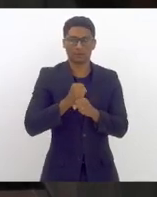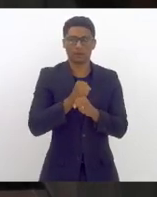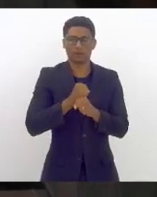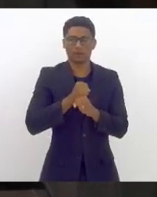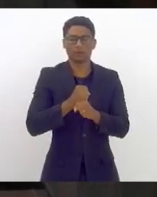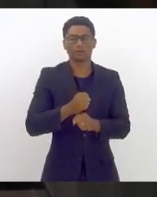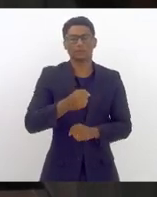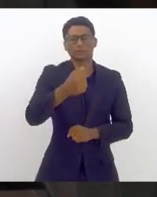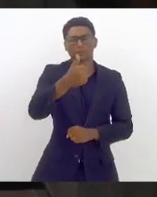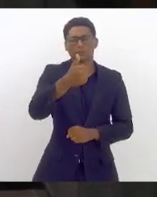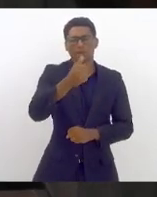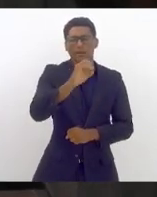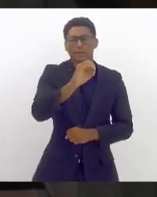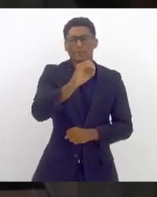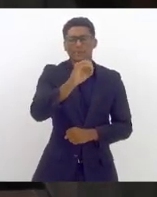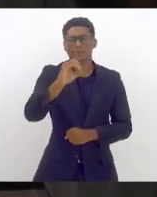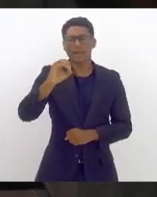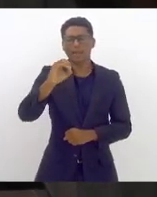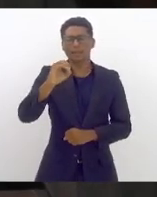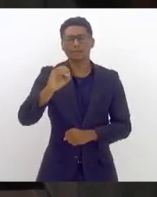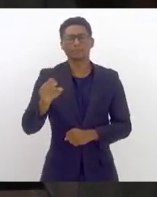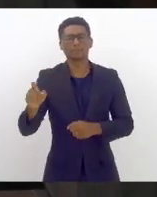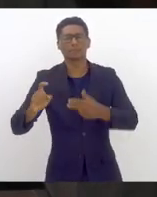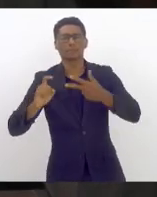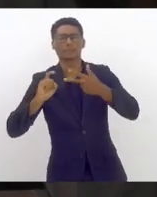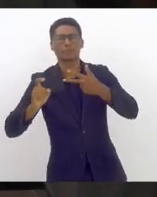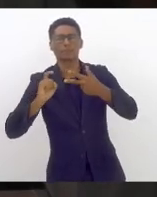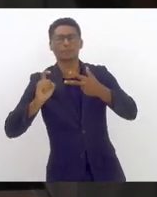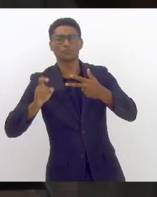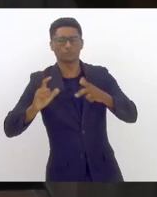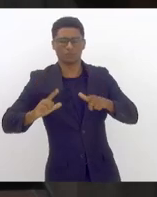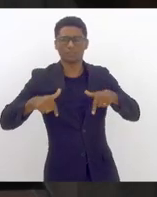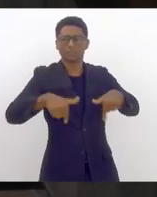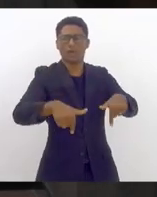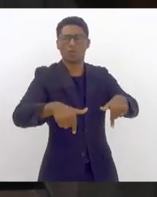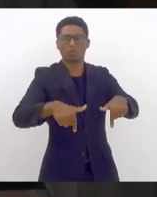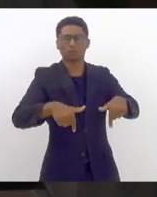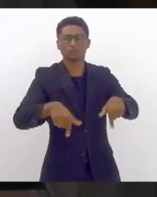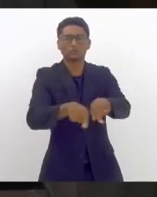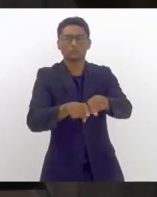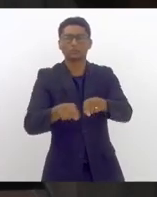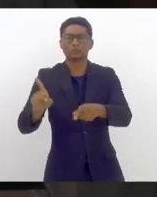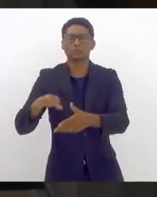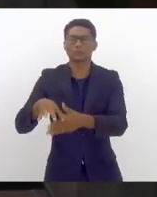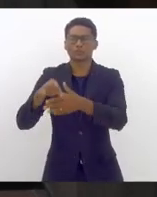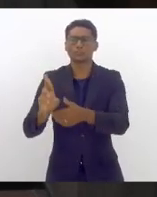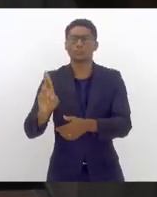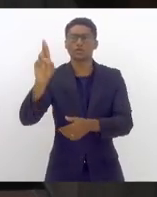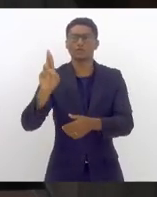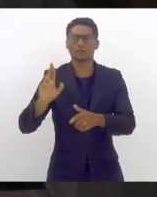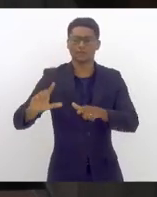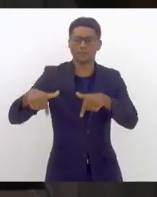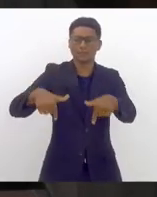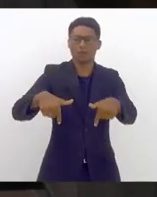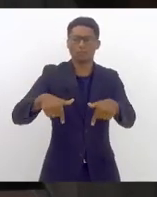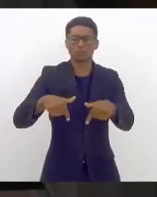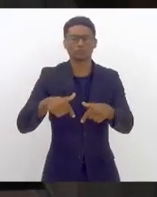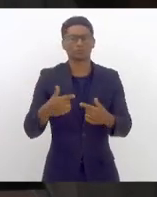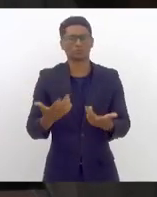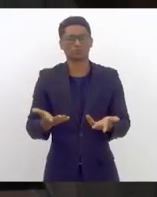atos do Poder Executivo e do chefe do Executivo. Porque isto é